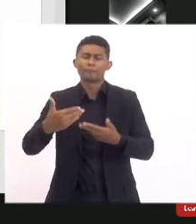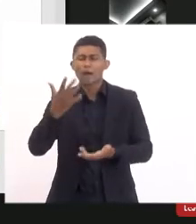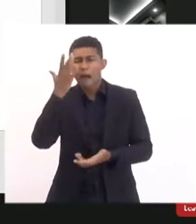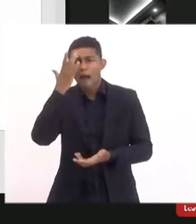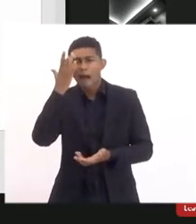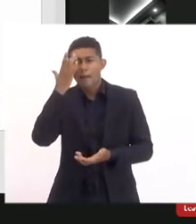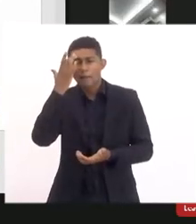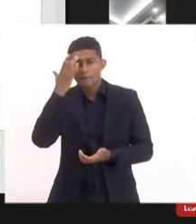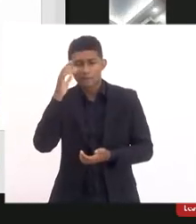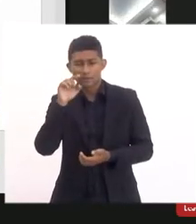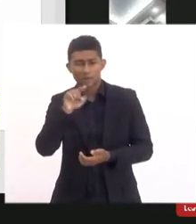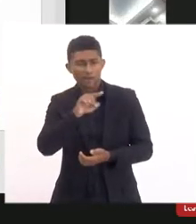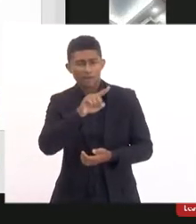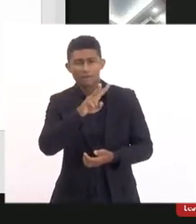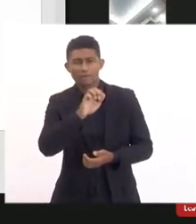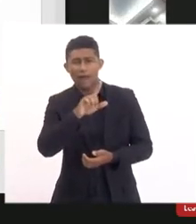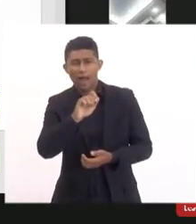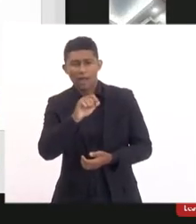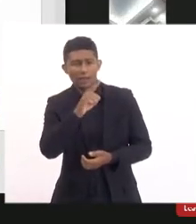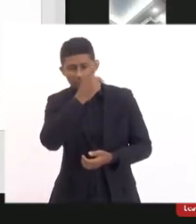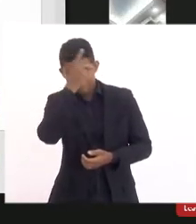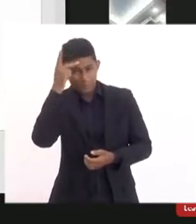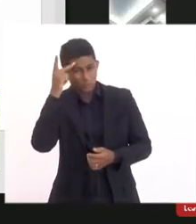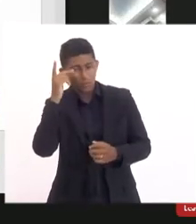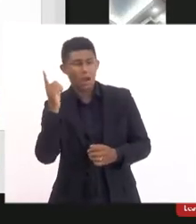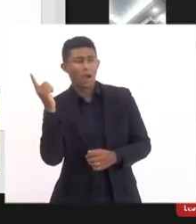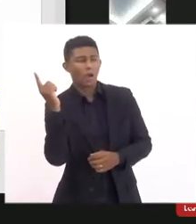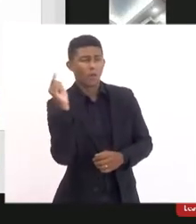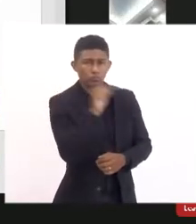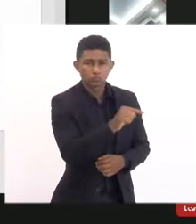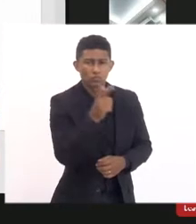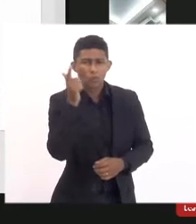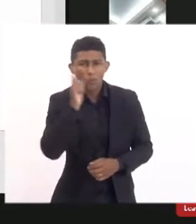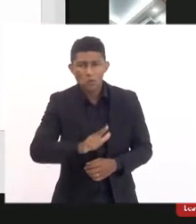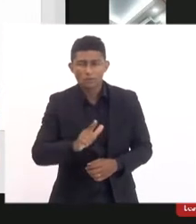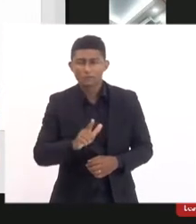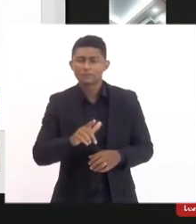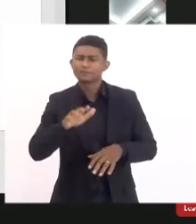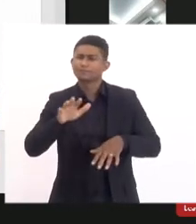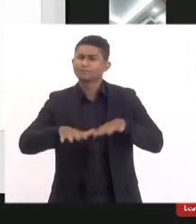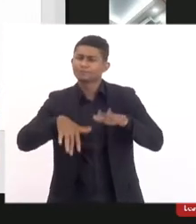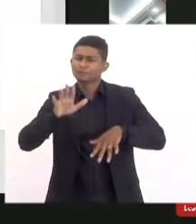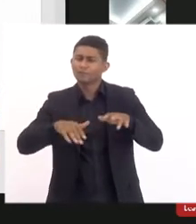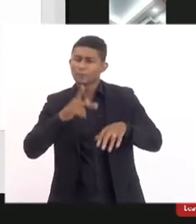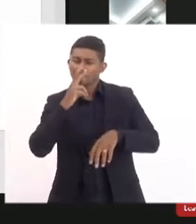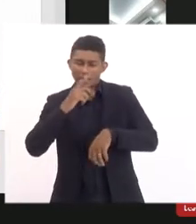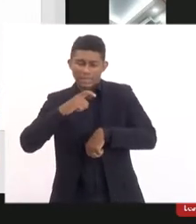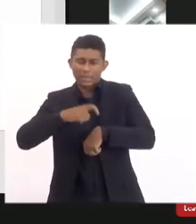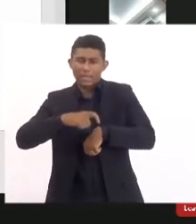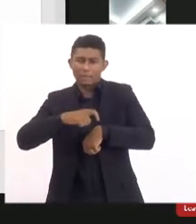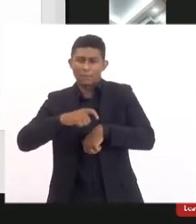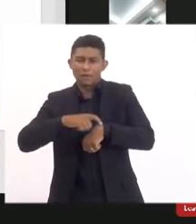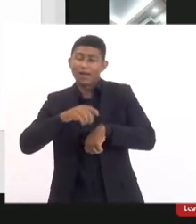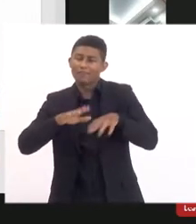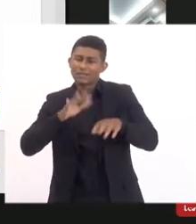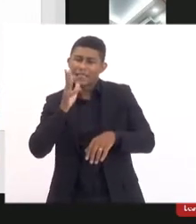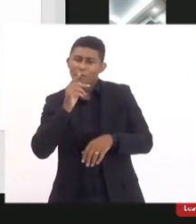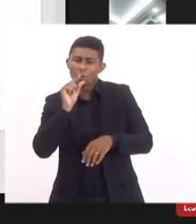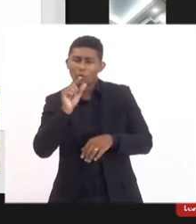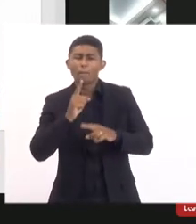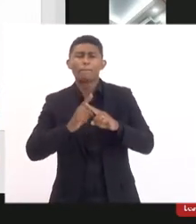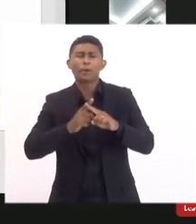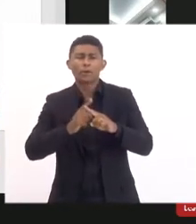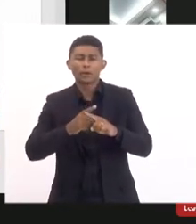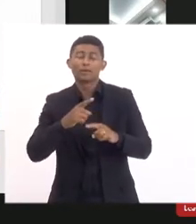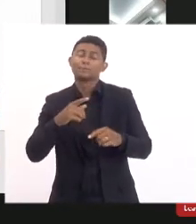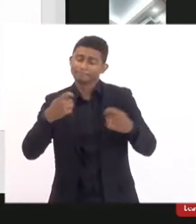a vaga, e muitas das vezes o tempo na fila é mais por conta do transporte, do translado, né, de levar o paciente